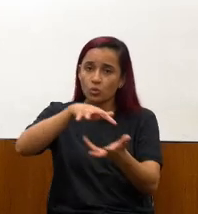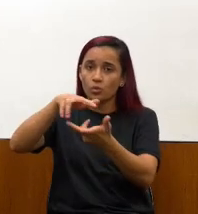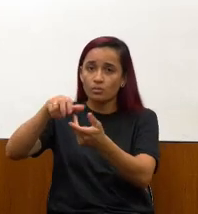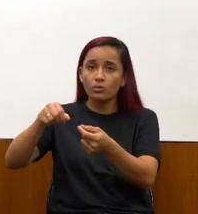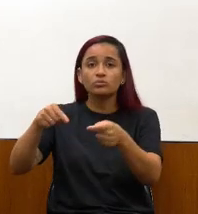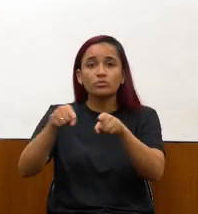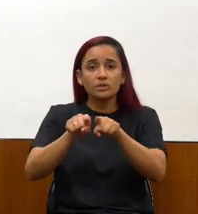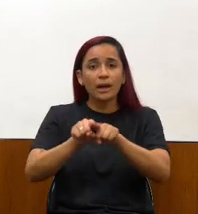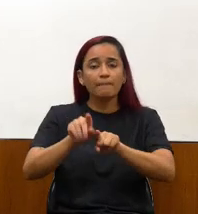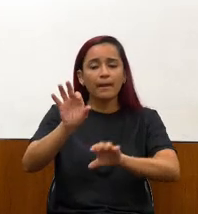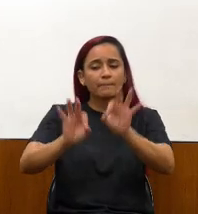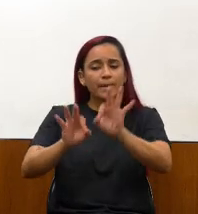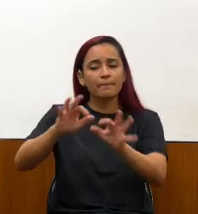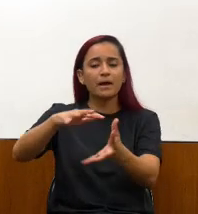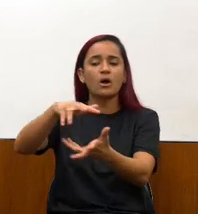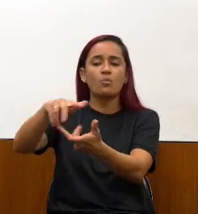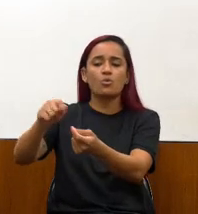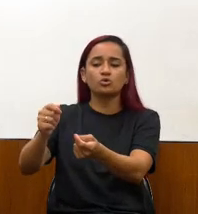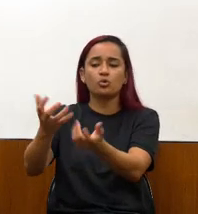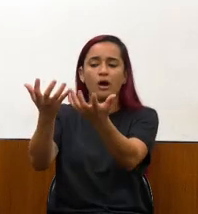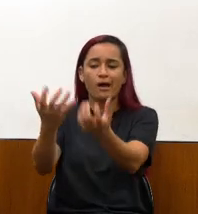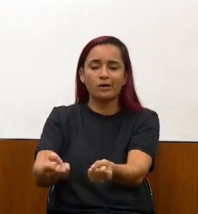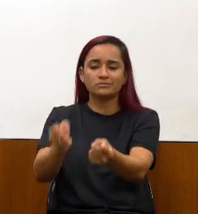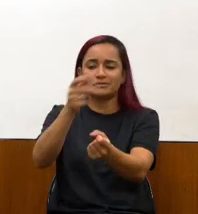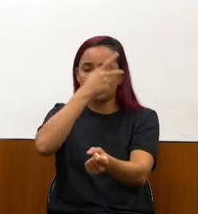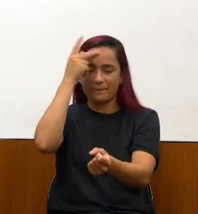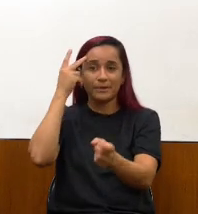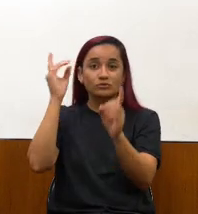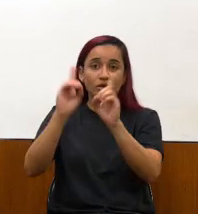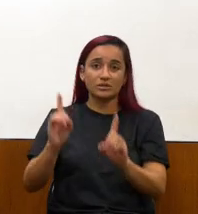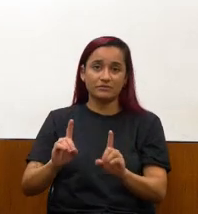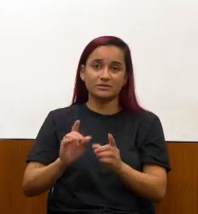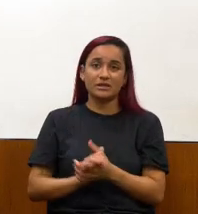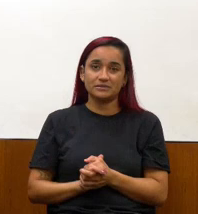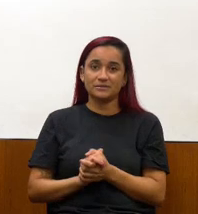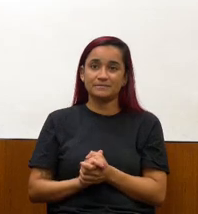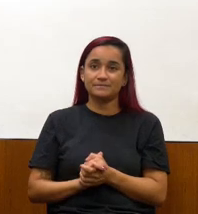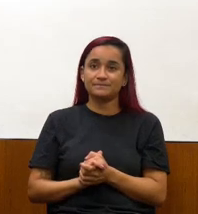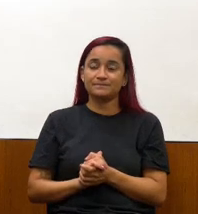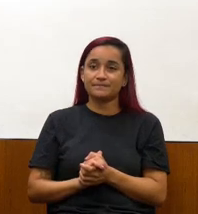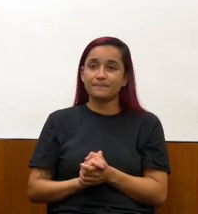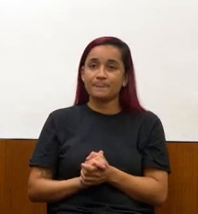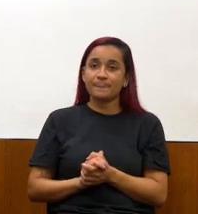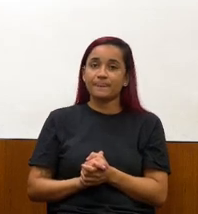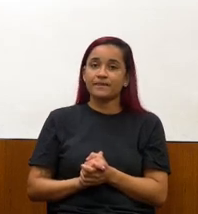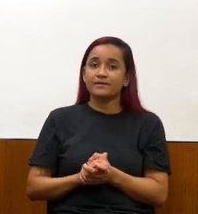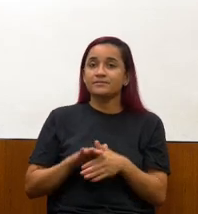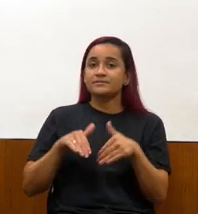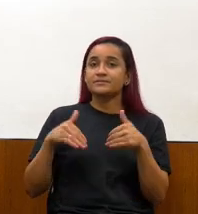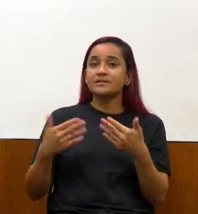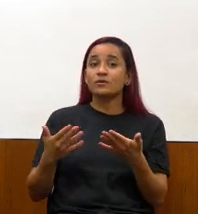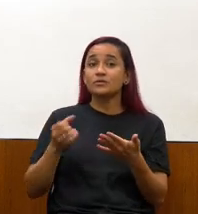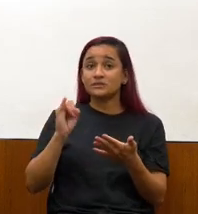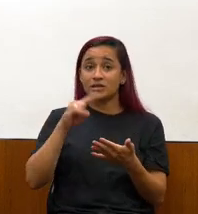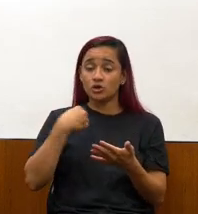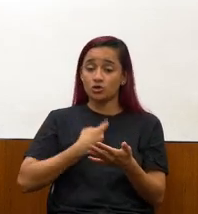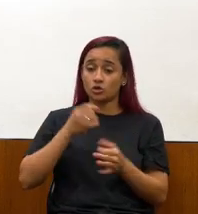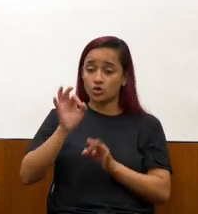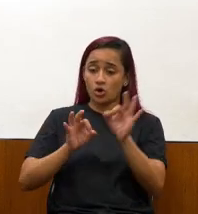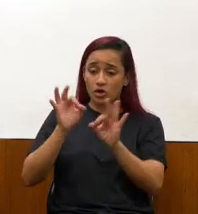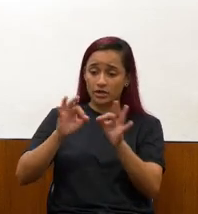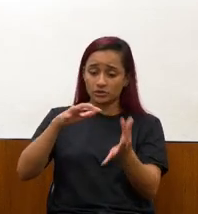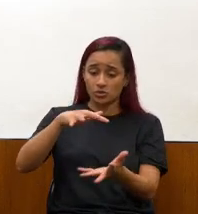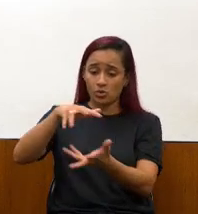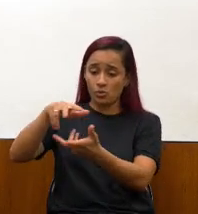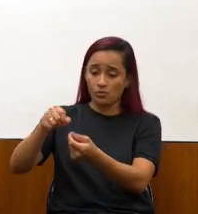deficiência. Quando a gente legisla para as pessoas com deficiência, a gente está preparando o mundo